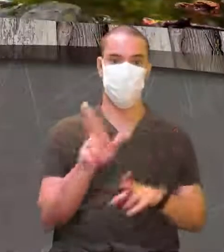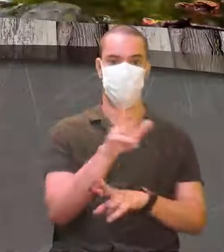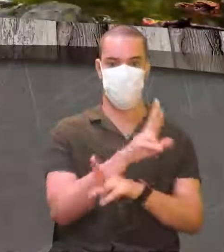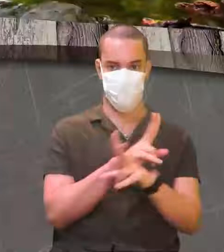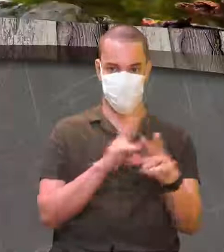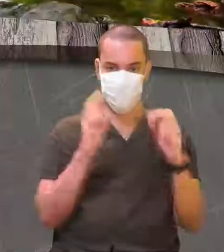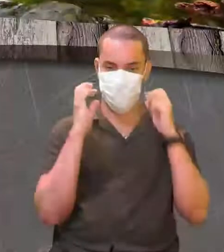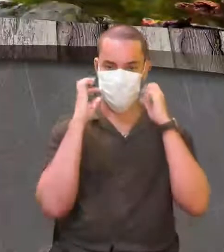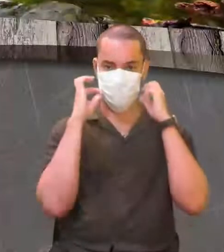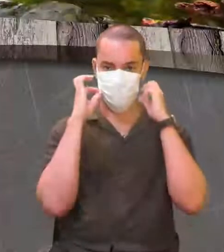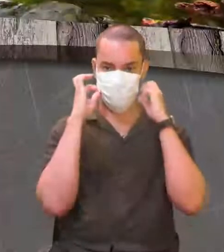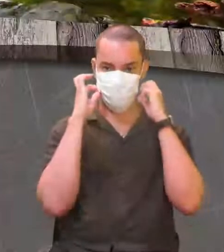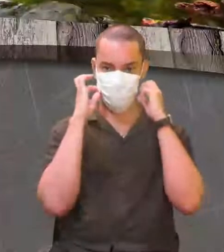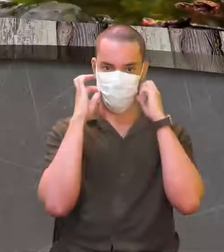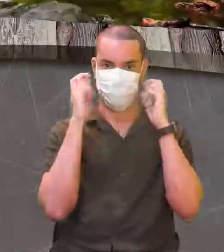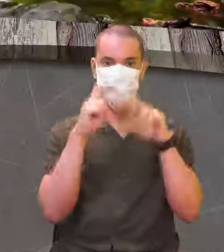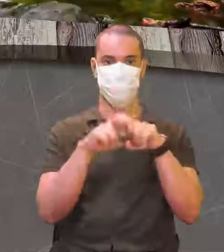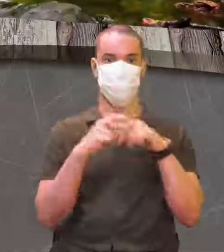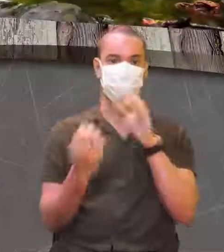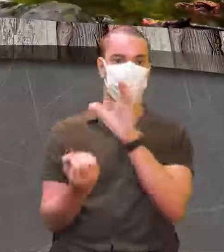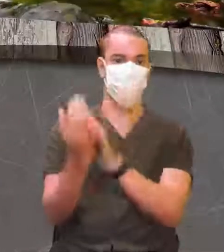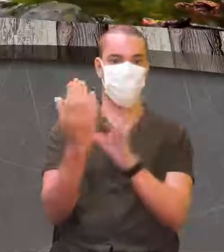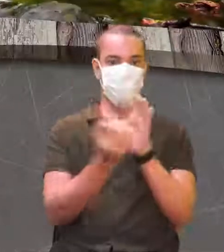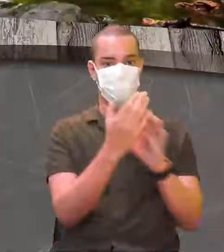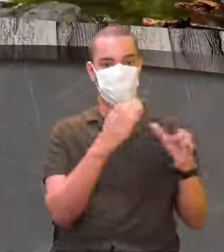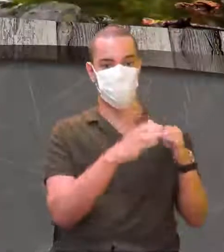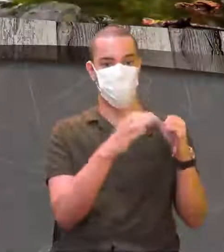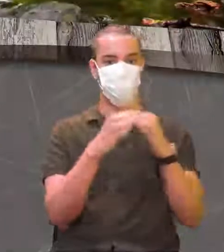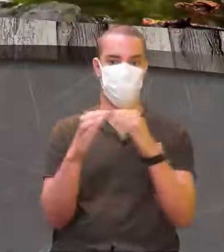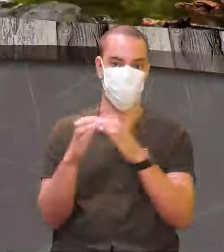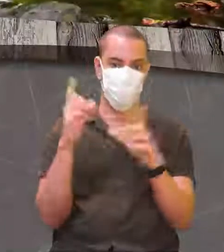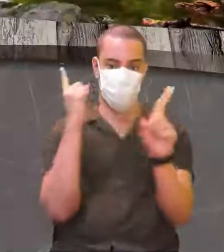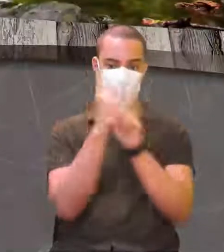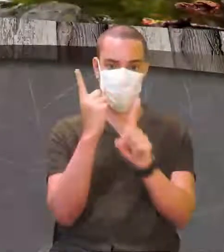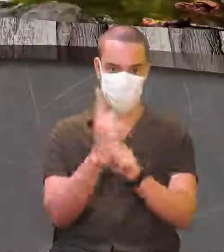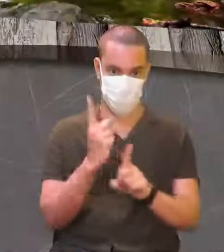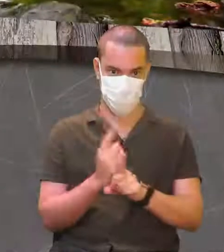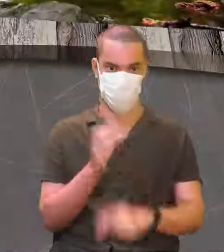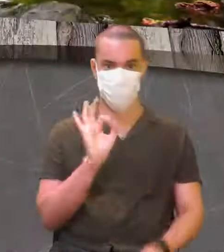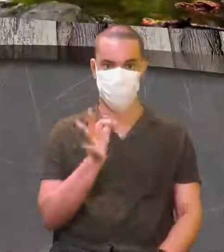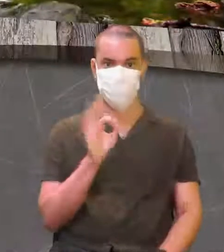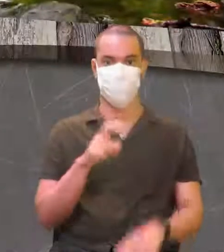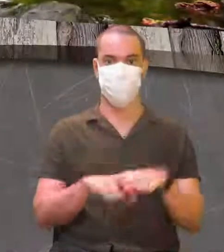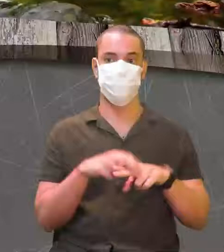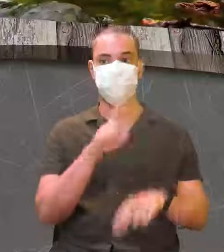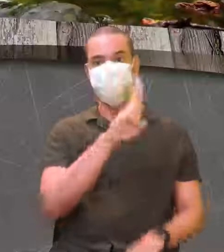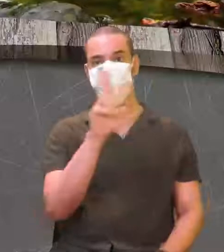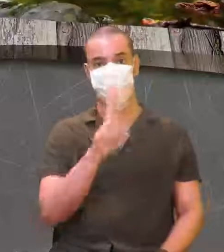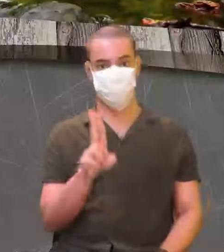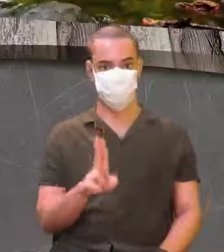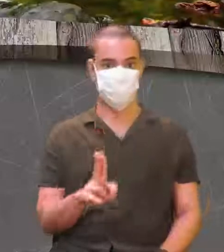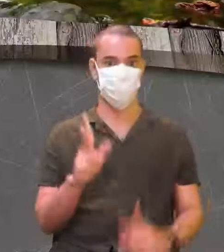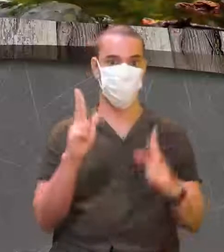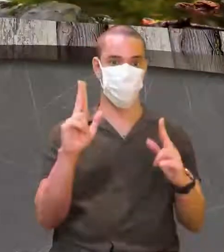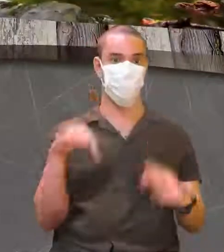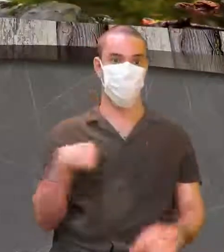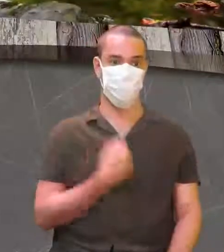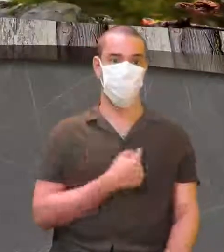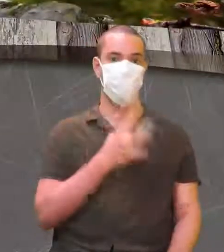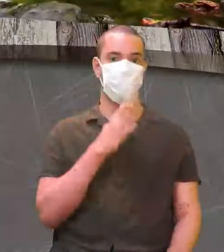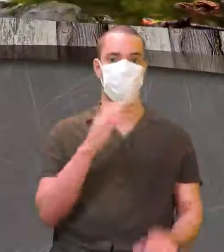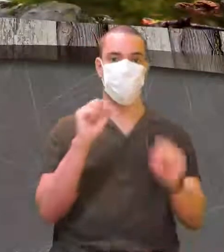diferentes, digamos assim, né? Parece que ele foi criando os grupos, exatamente, identificando, né? E foi nomeando aí o que a gente conhece